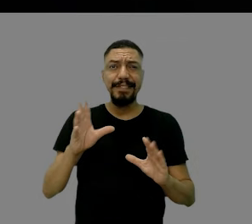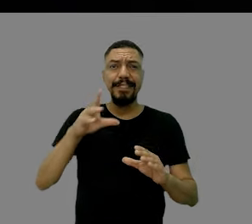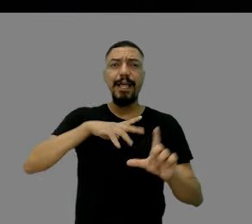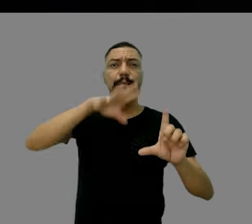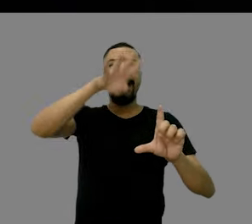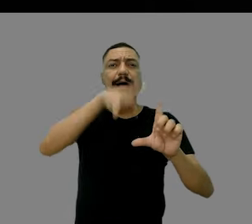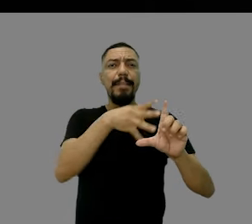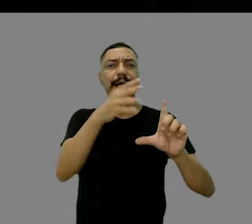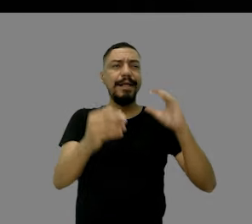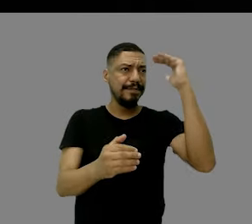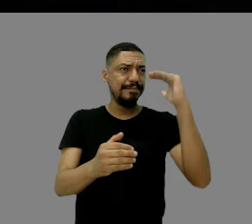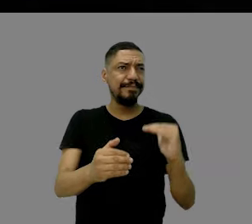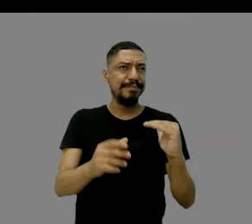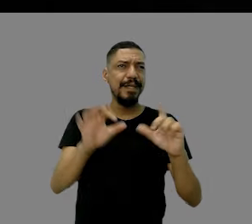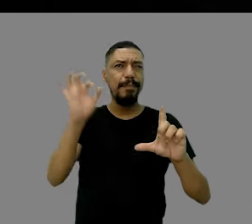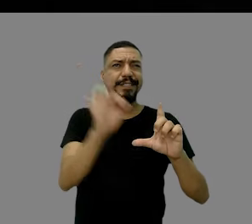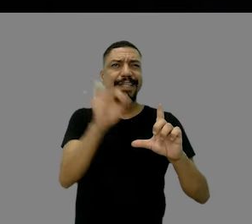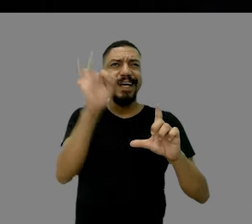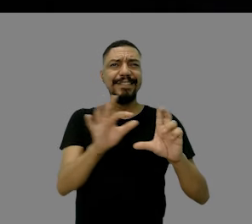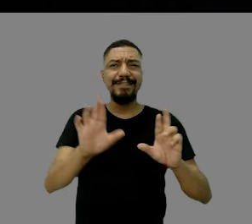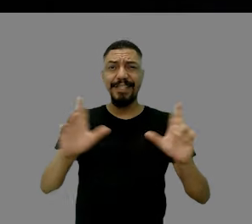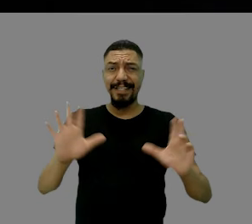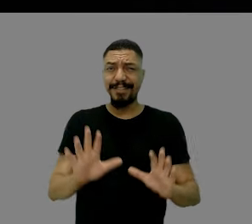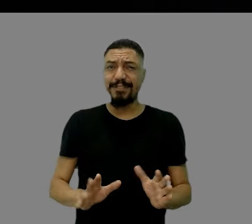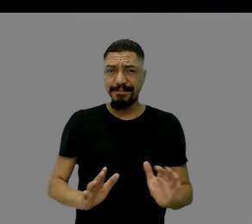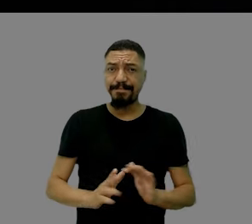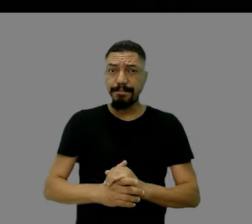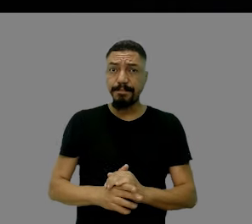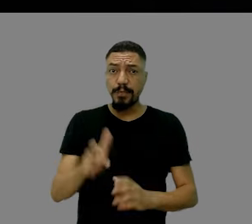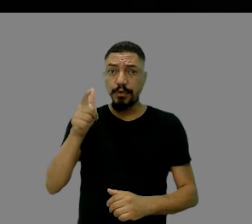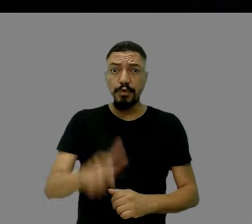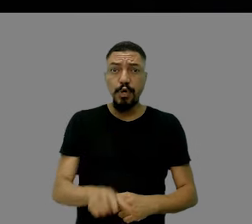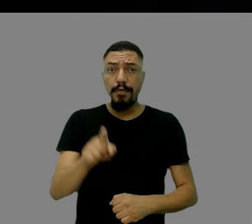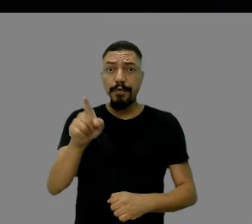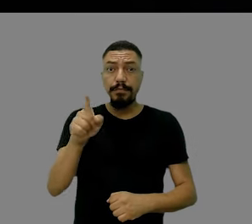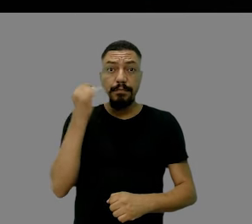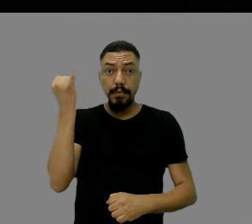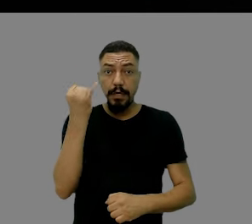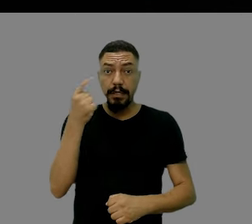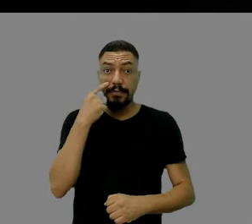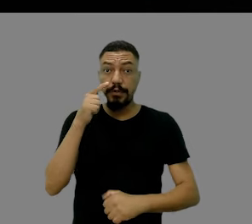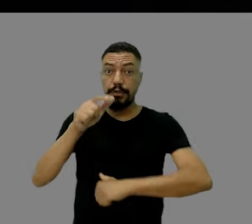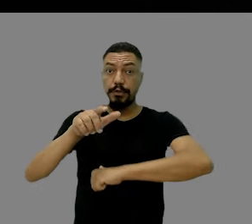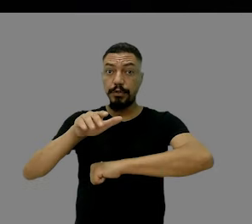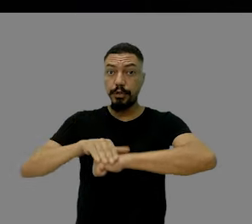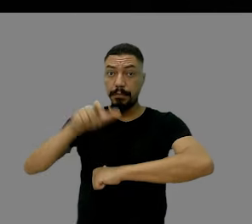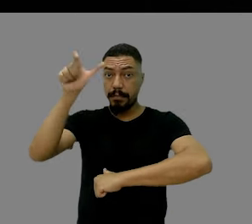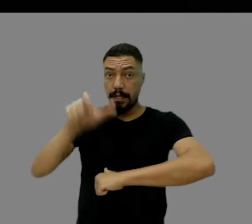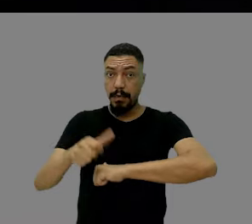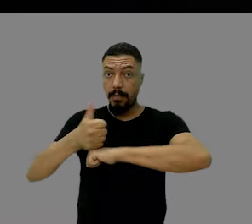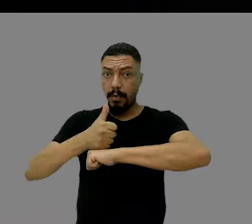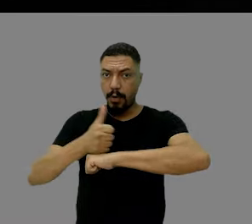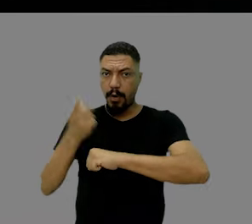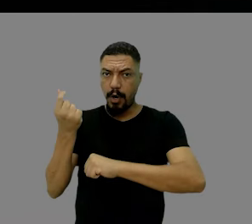das alíquotas e, enfim. Então, de novo, tenha uma pessoa, ou alguém que é contador ou